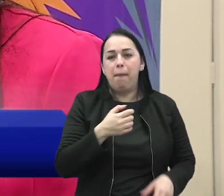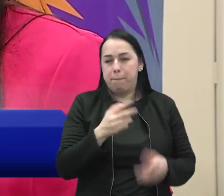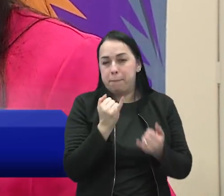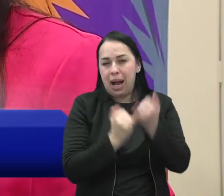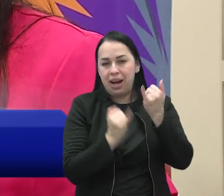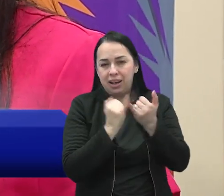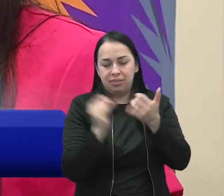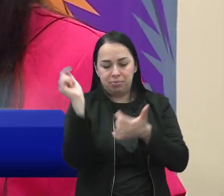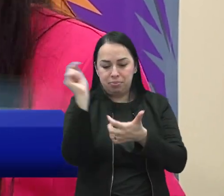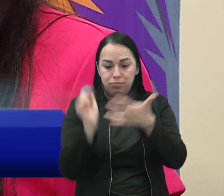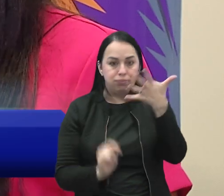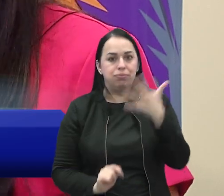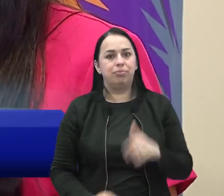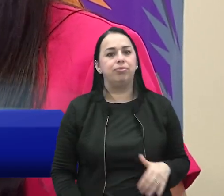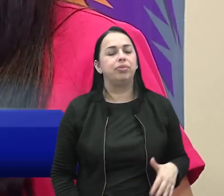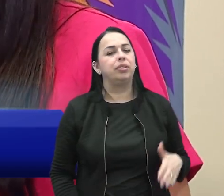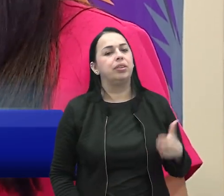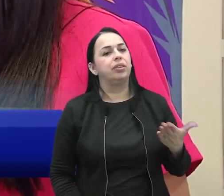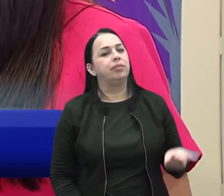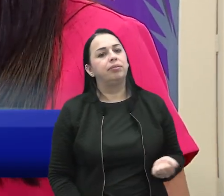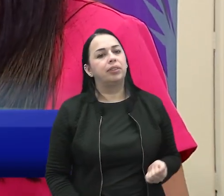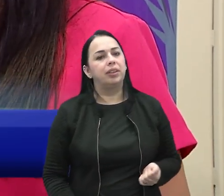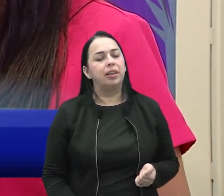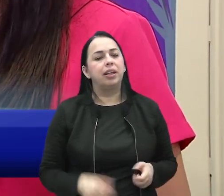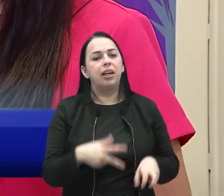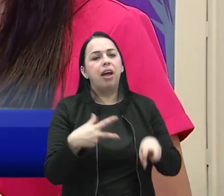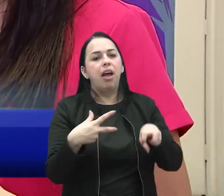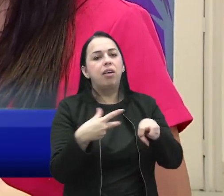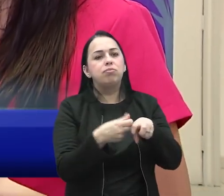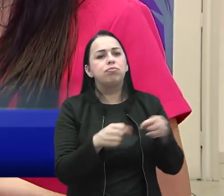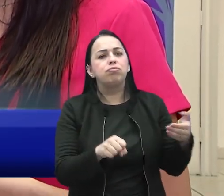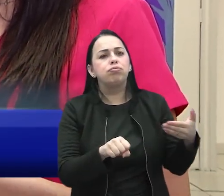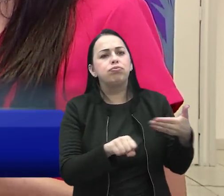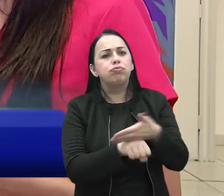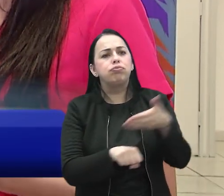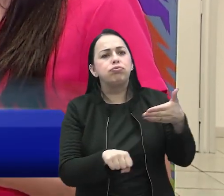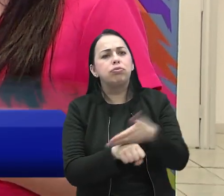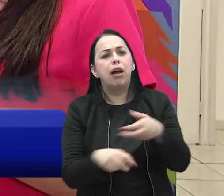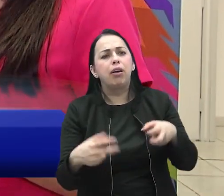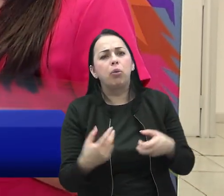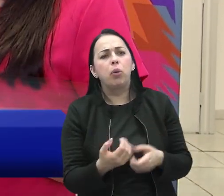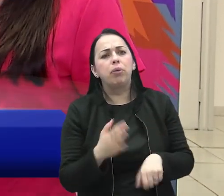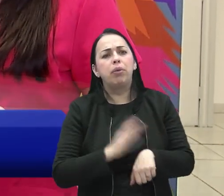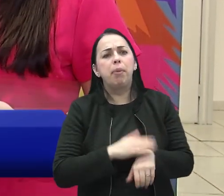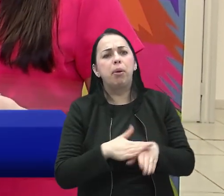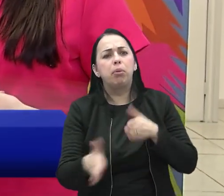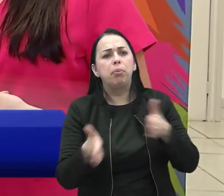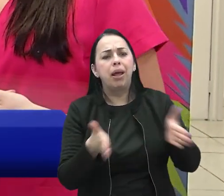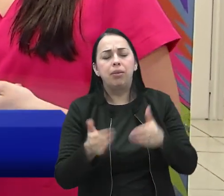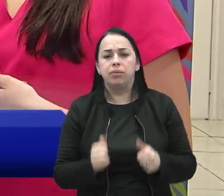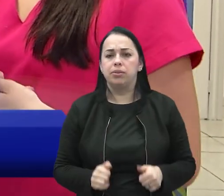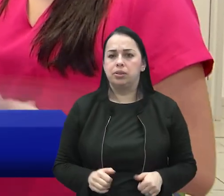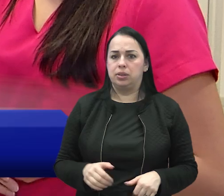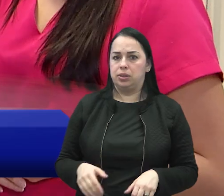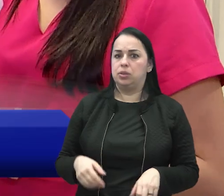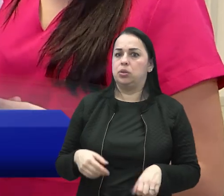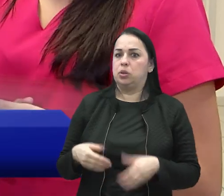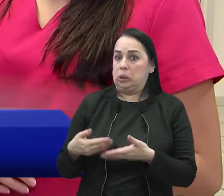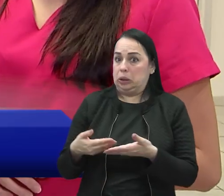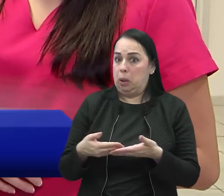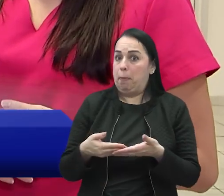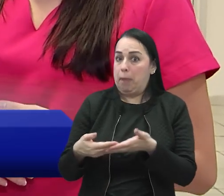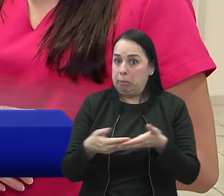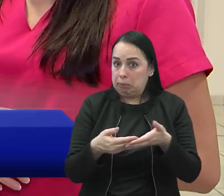canis. E são essas as principais. E com que frequência o pet precisa vir para reforçar as vacinas? Vamos lá.